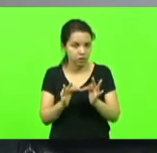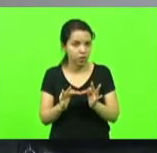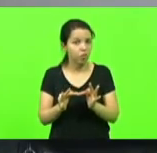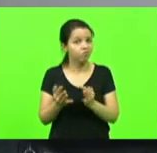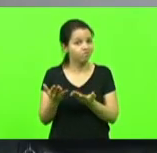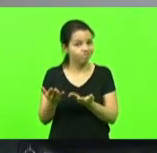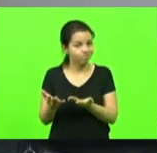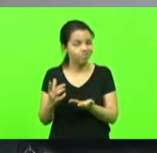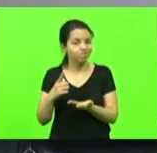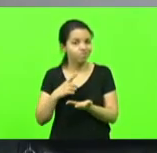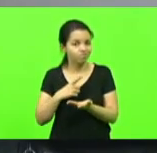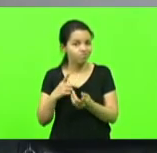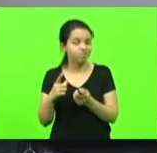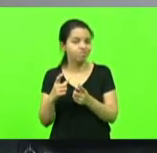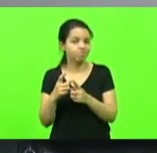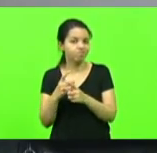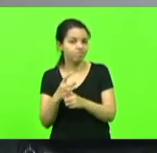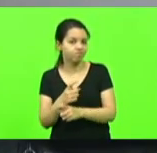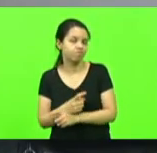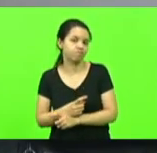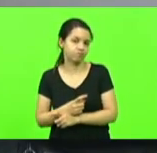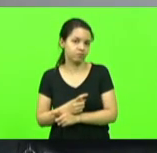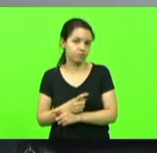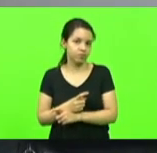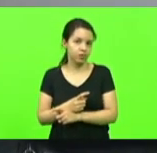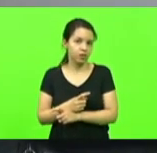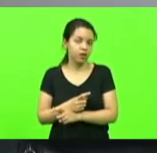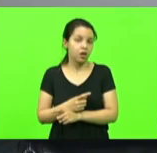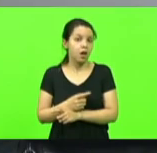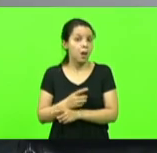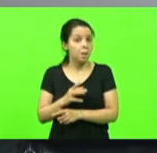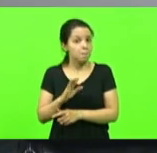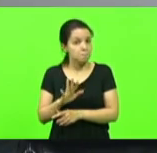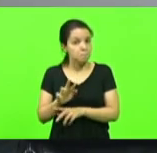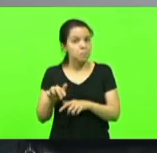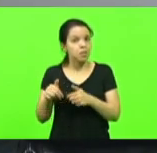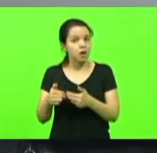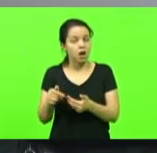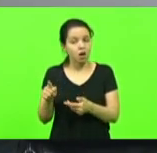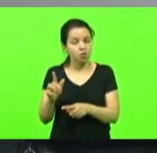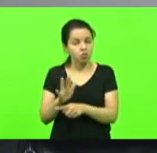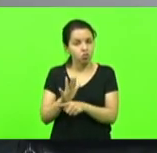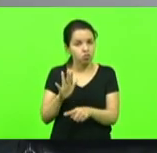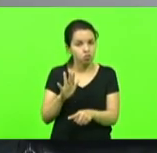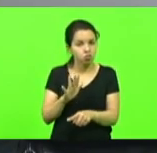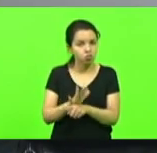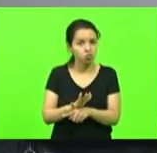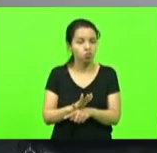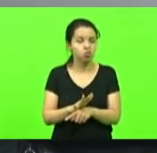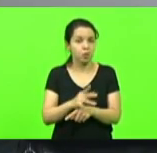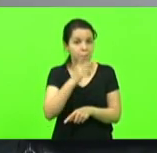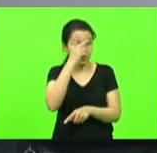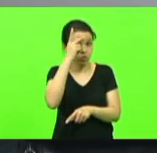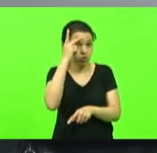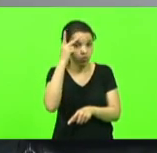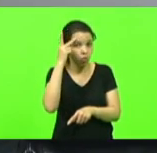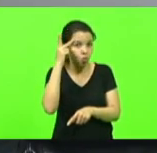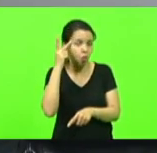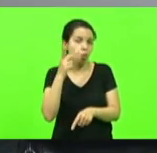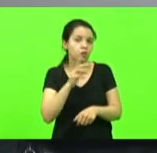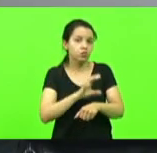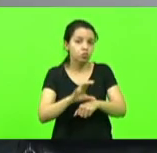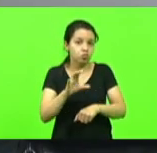que ajuda a formar pessoas, especializar pessoas e que tem um papel muito fundamental dentro